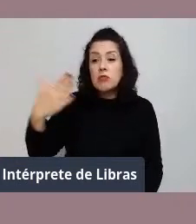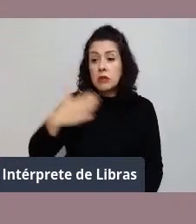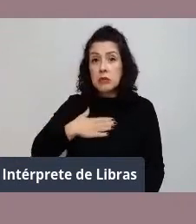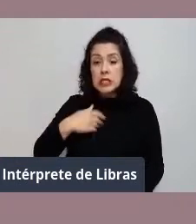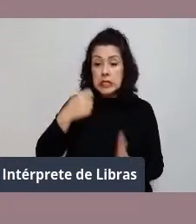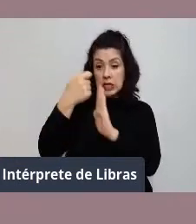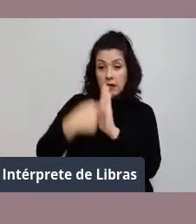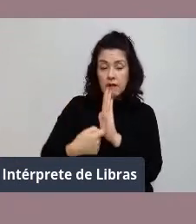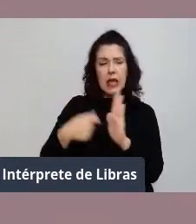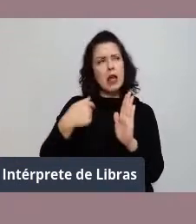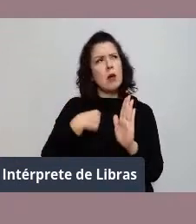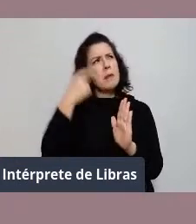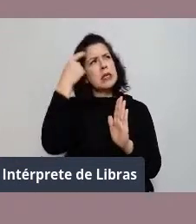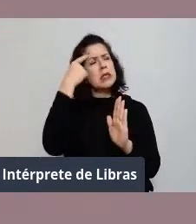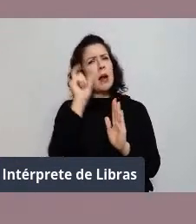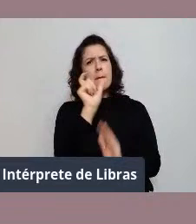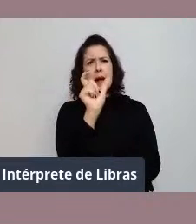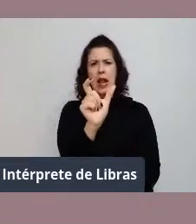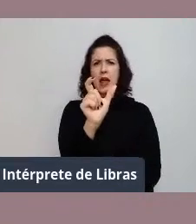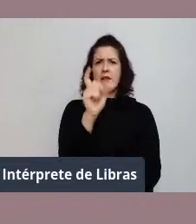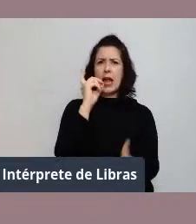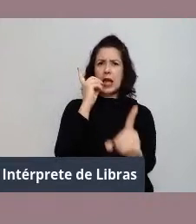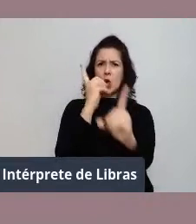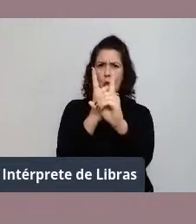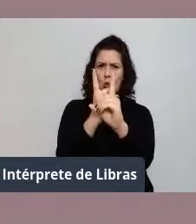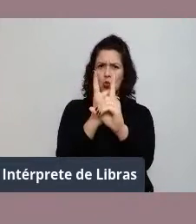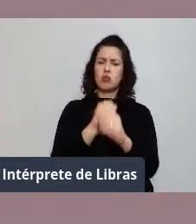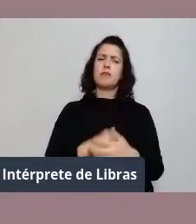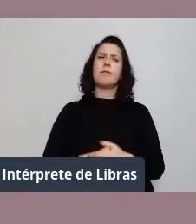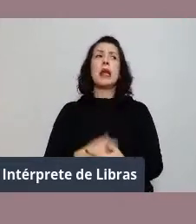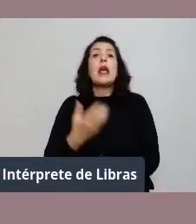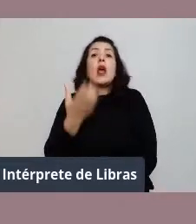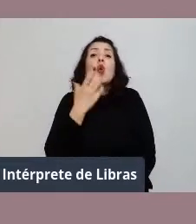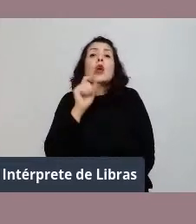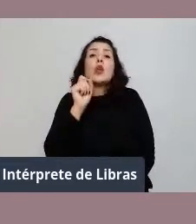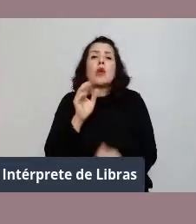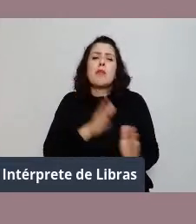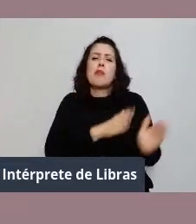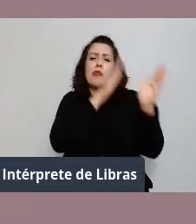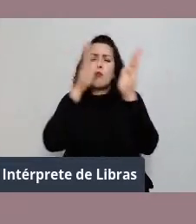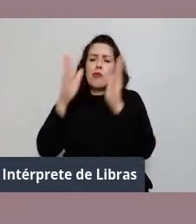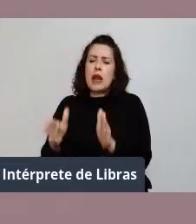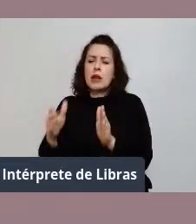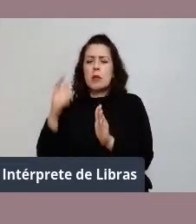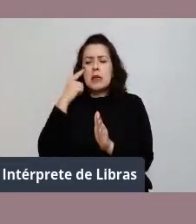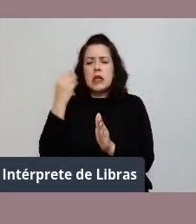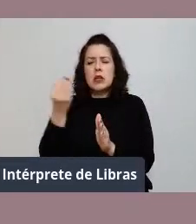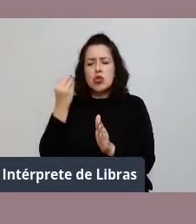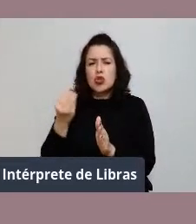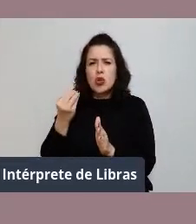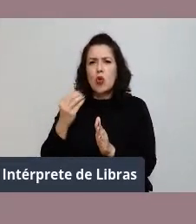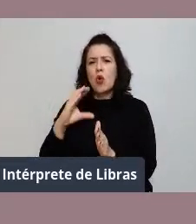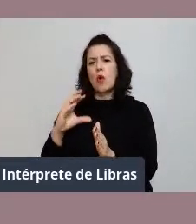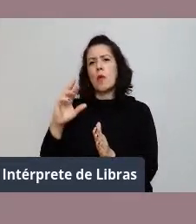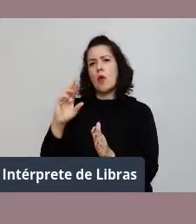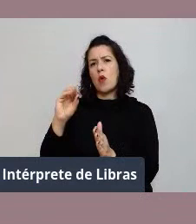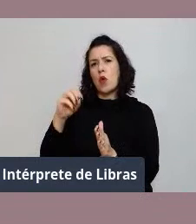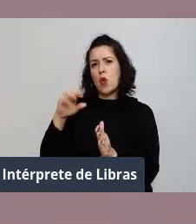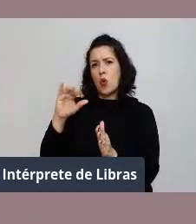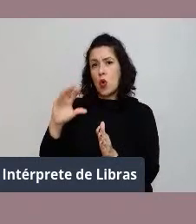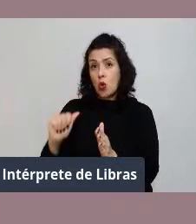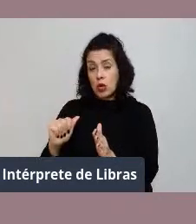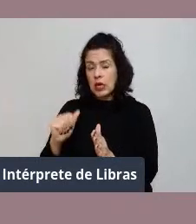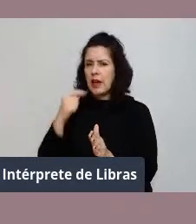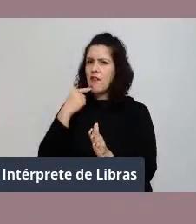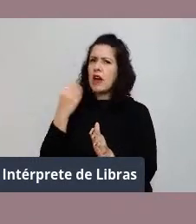por um lado, fazer uma crônica, relatar o encontro com os manuscritos,